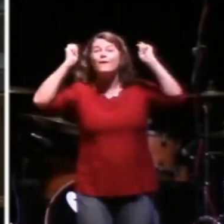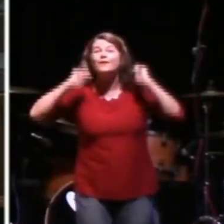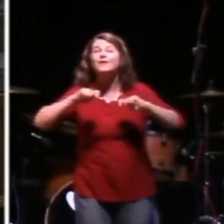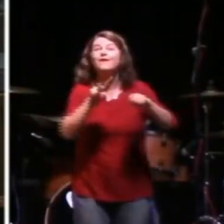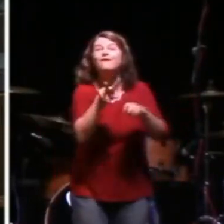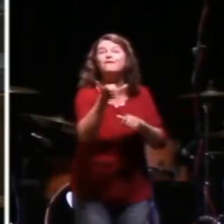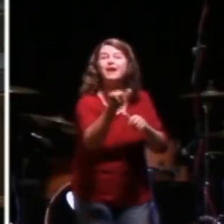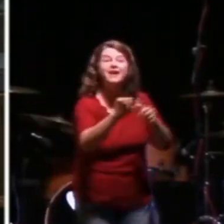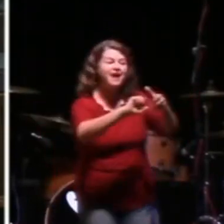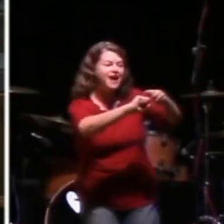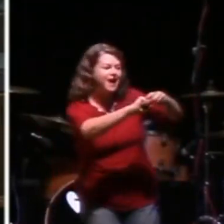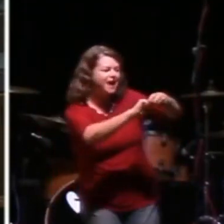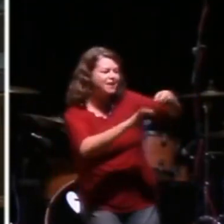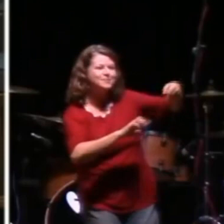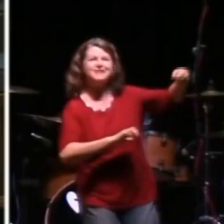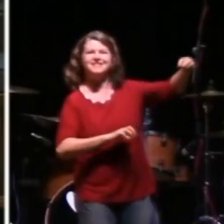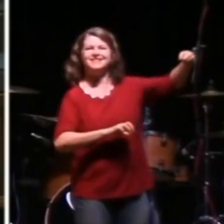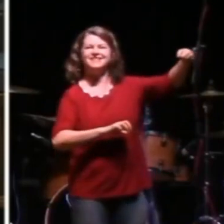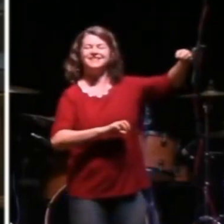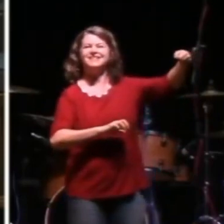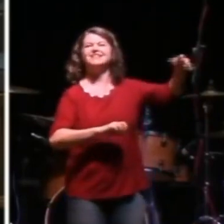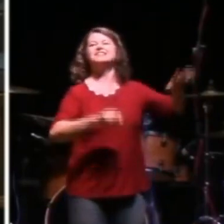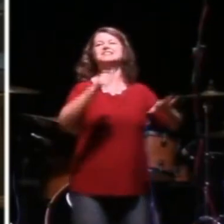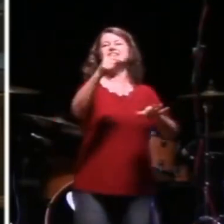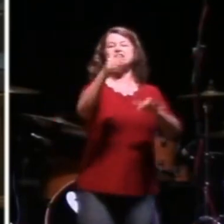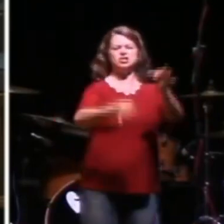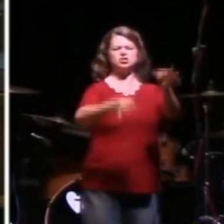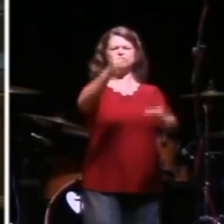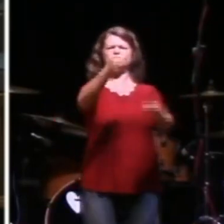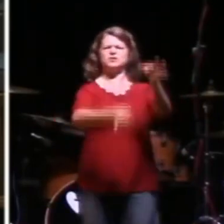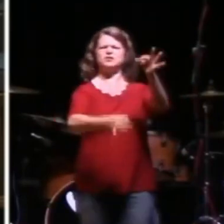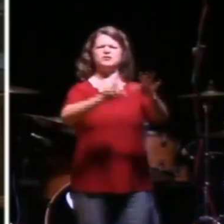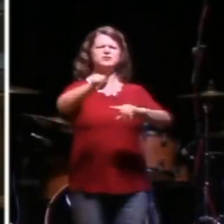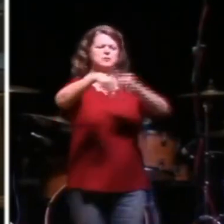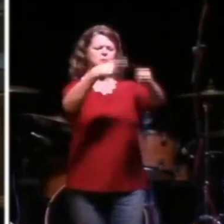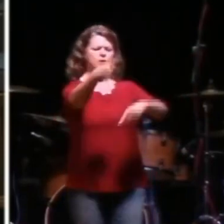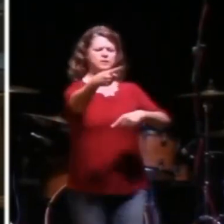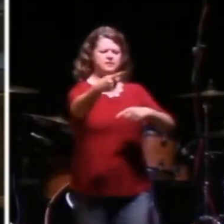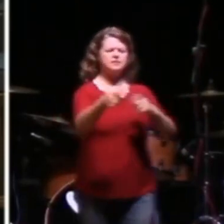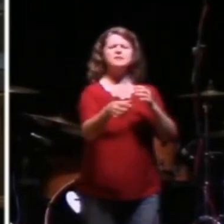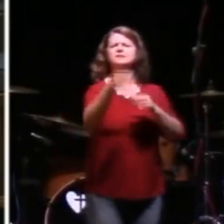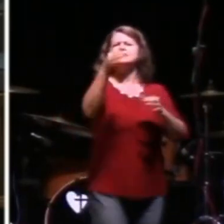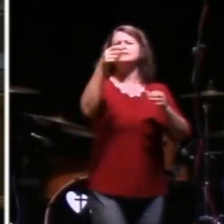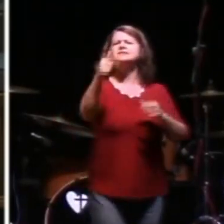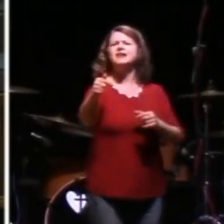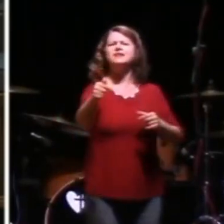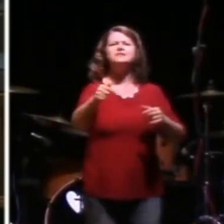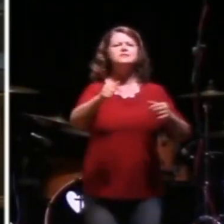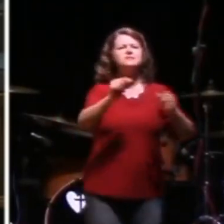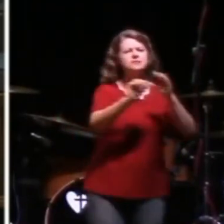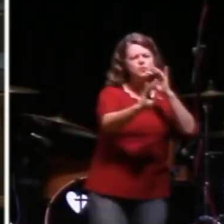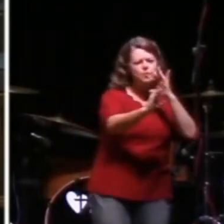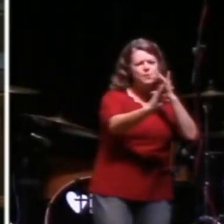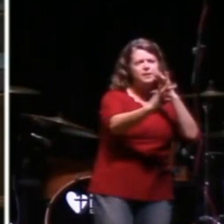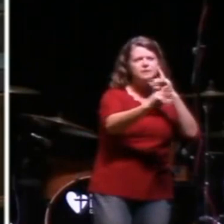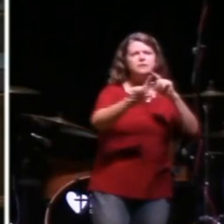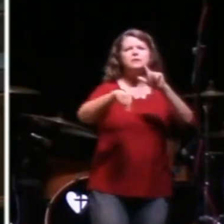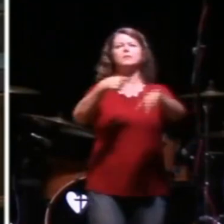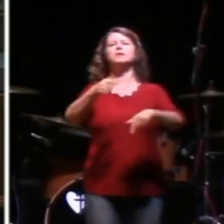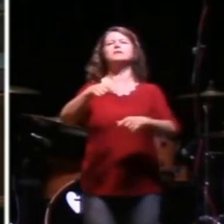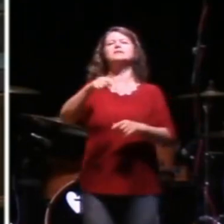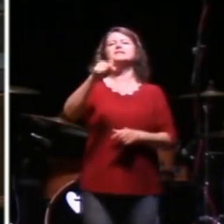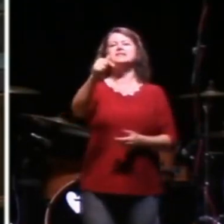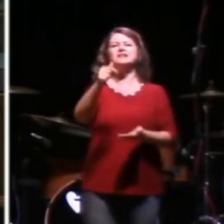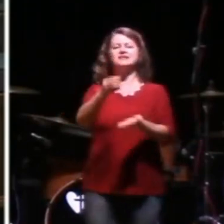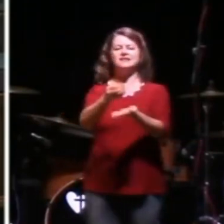7 juízos dos selos são quebrados depois vem sete trombetas e depois vem sete taças da ira de deus